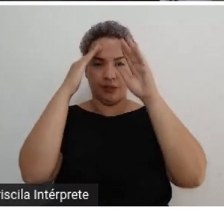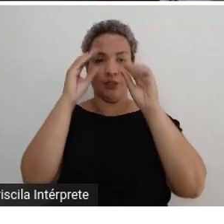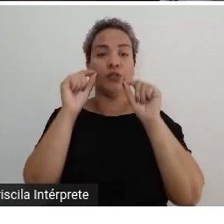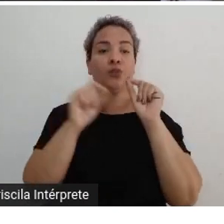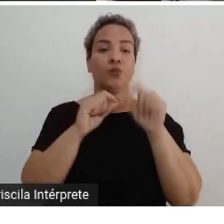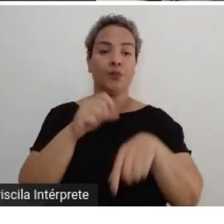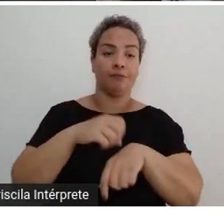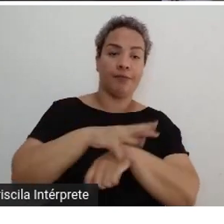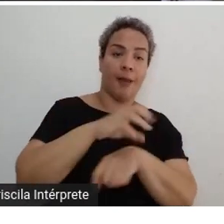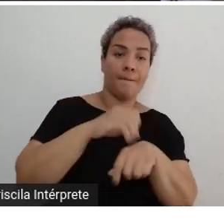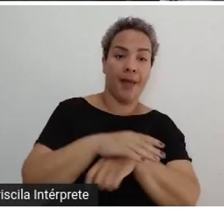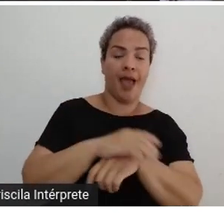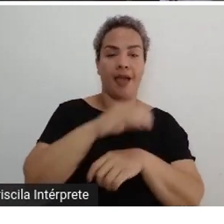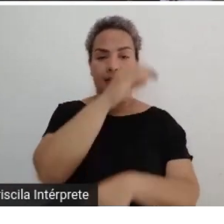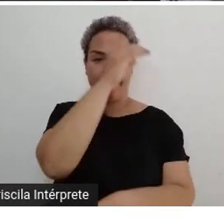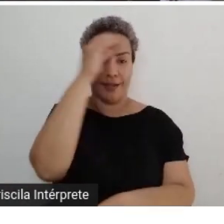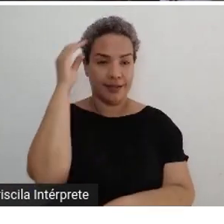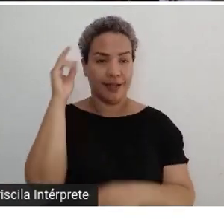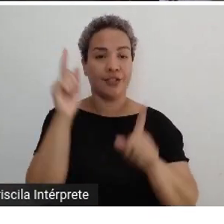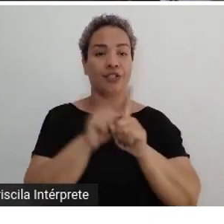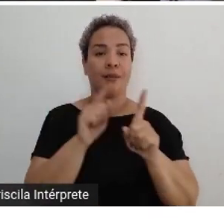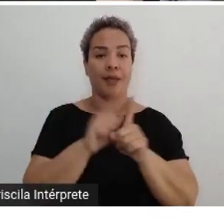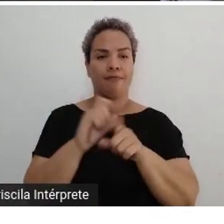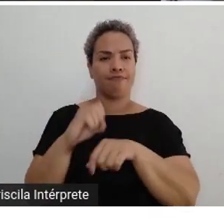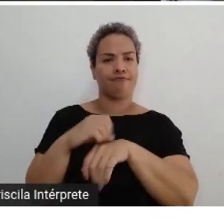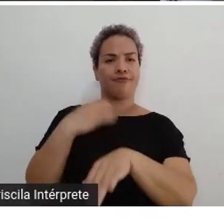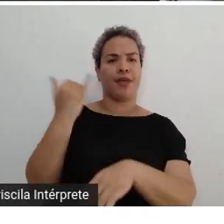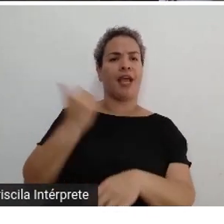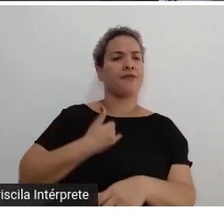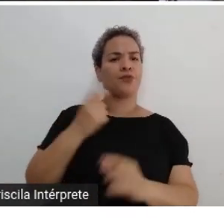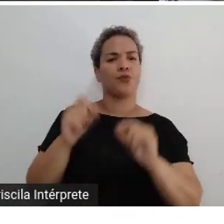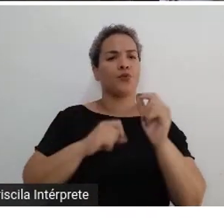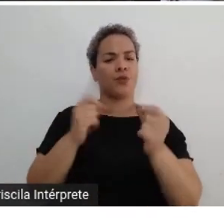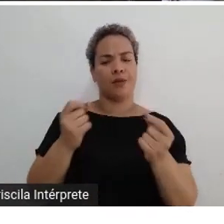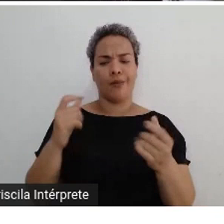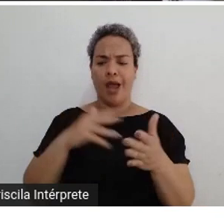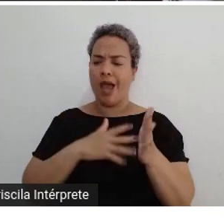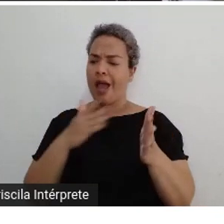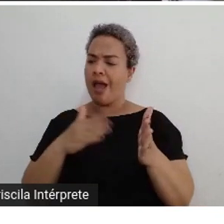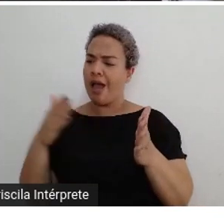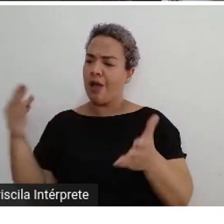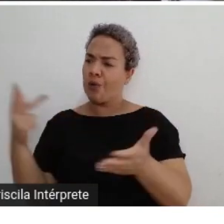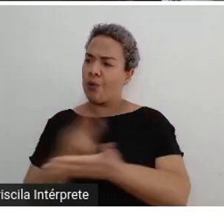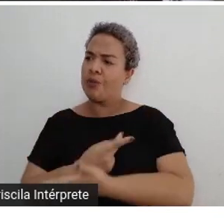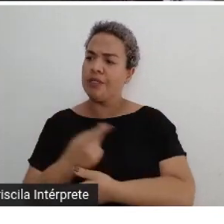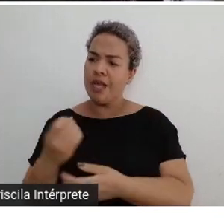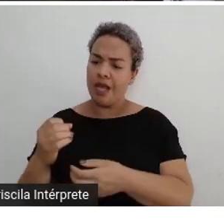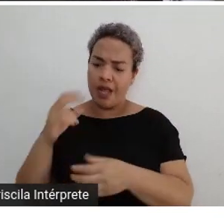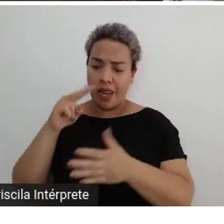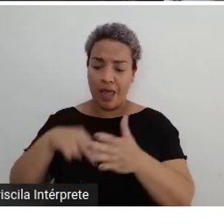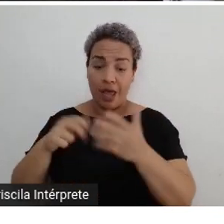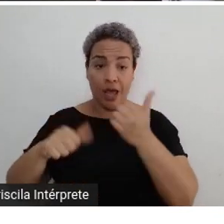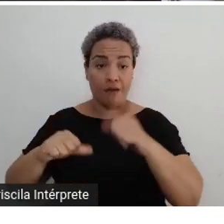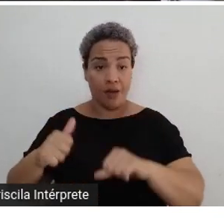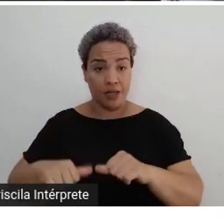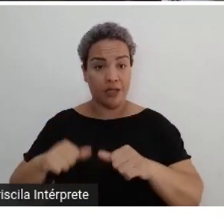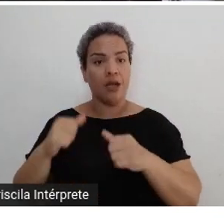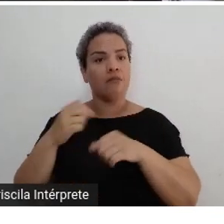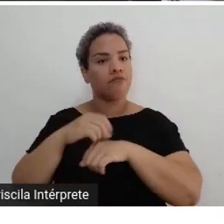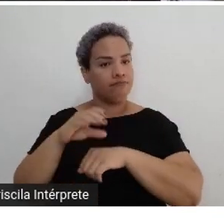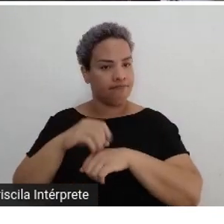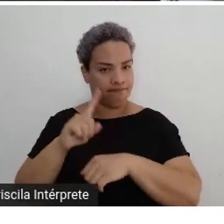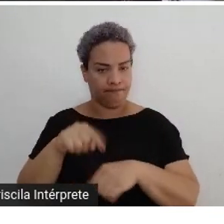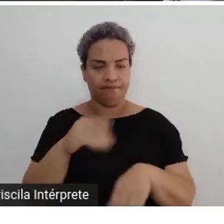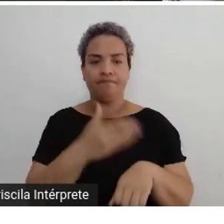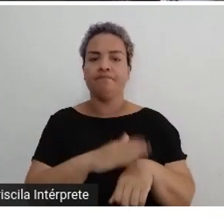cliente me enviou para ele ter caído nessa confusão, para ele ter caído nesse ponto. Algumas vezes é realmente o treinamento